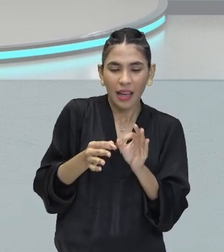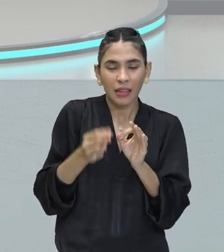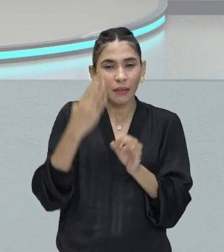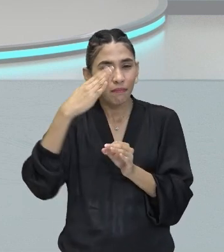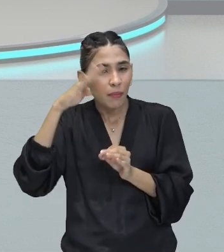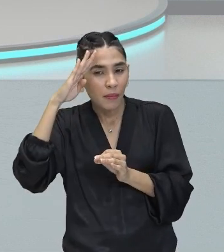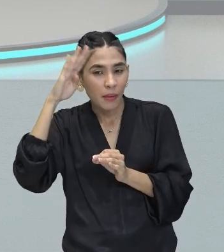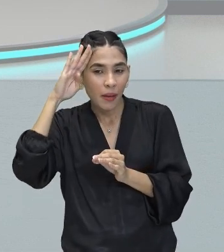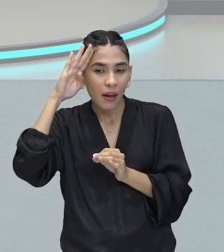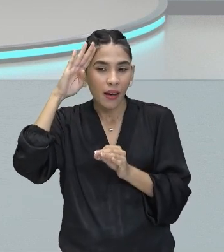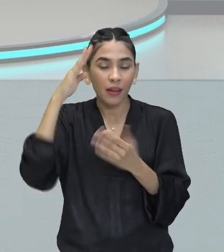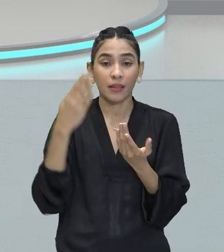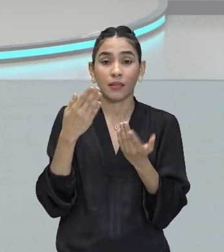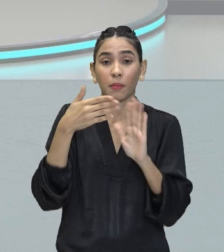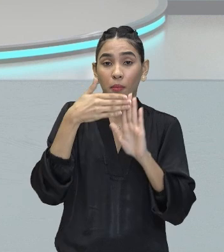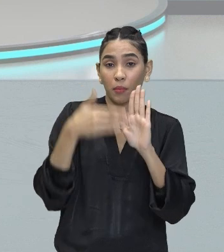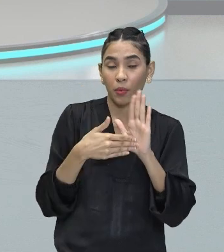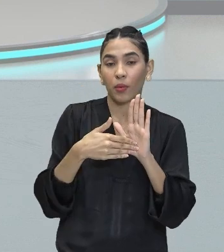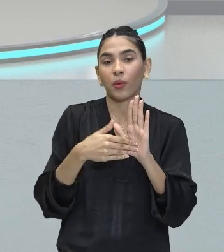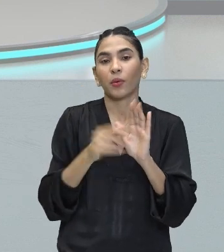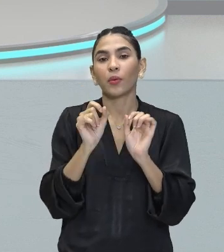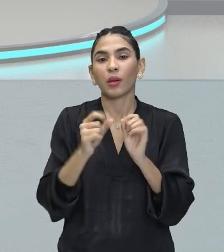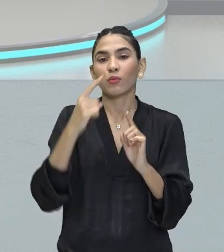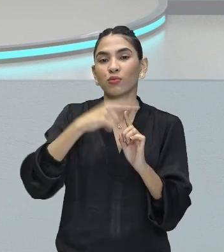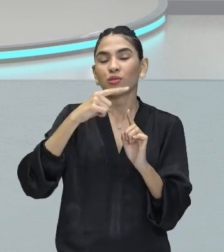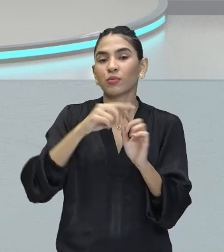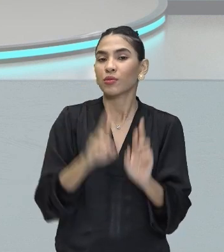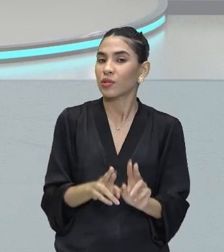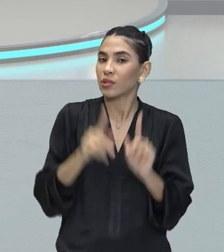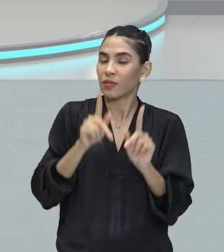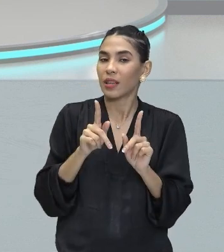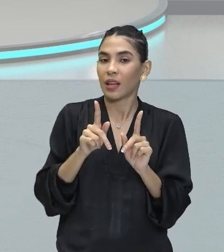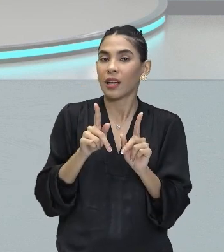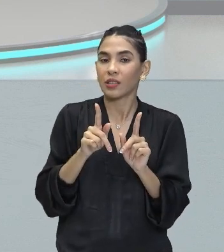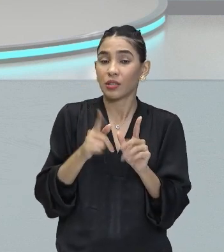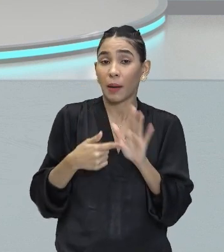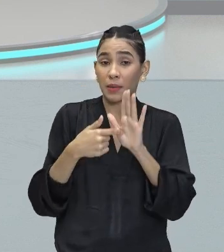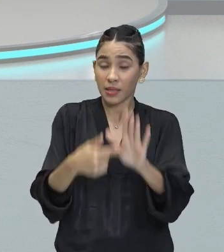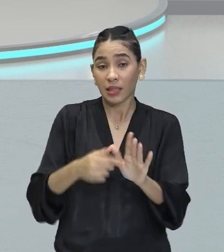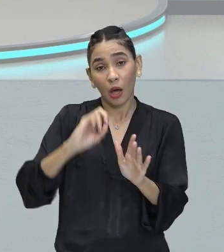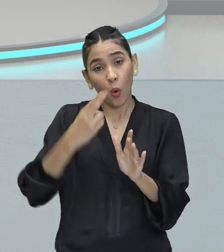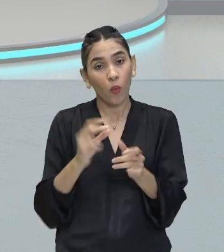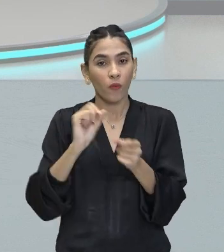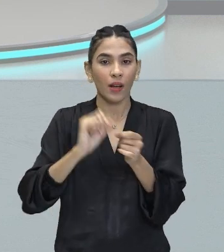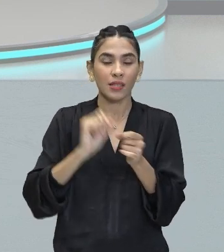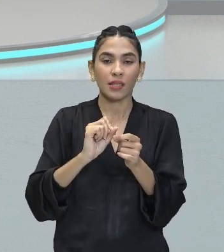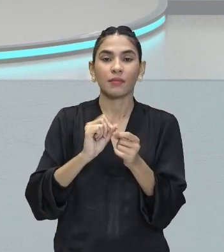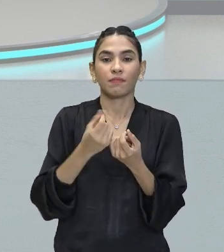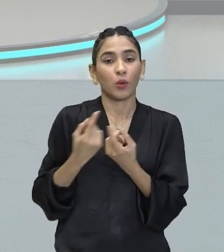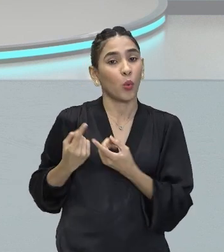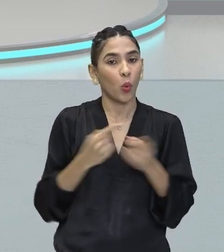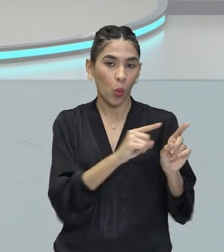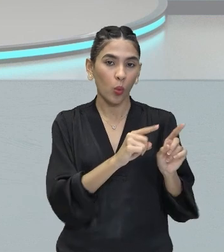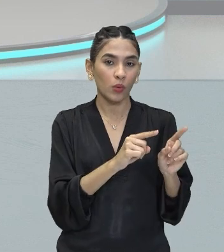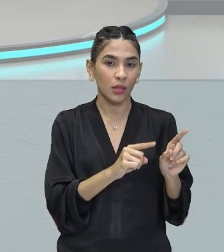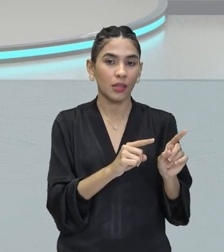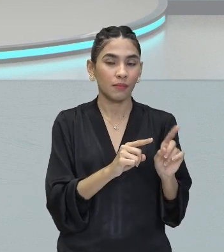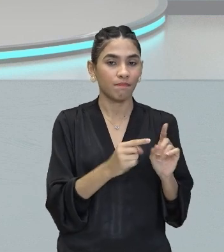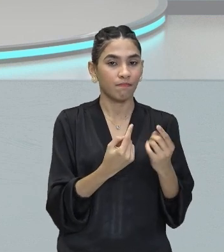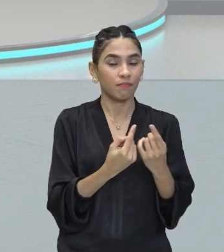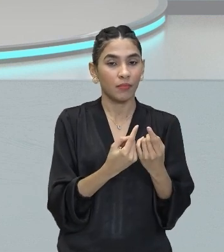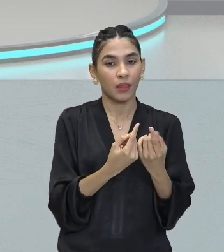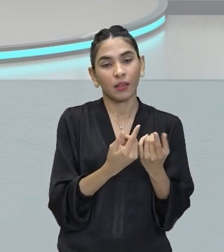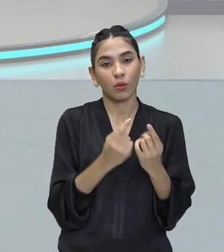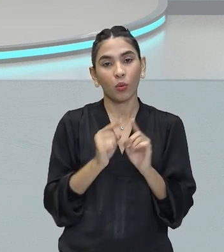acadêmica. Eles propõem um jeito diferente de fazer arte, né, em oposição ao que ela era feita